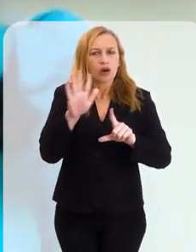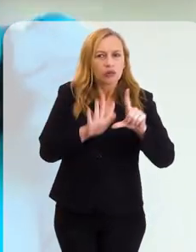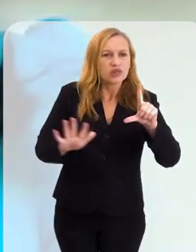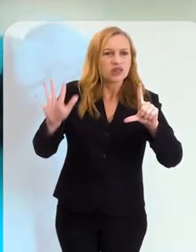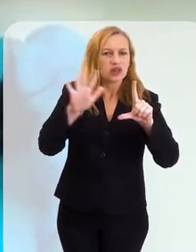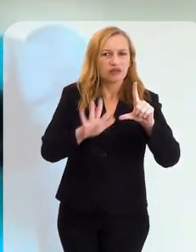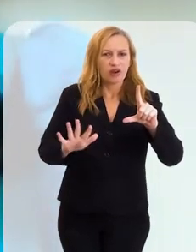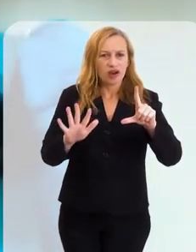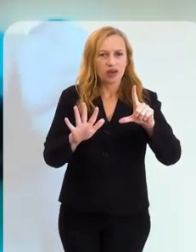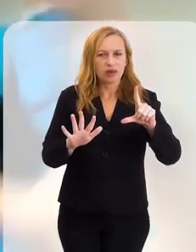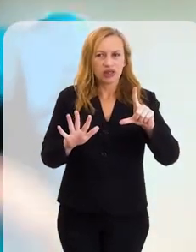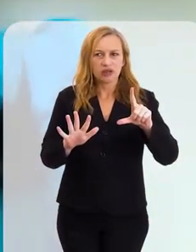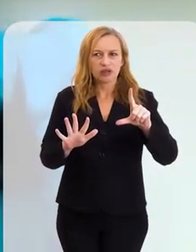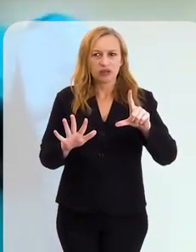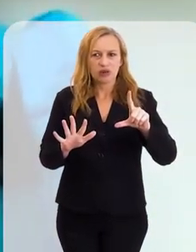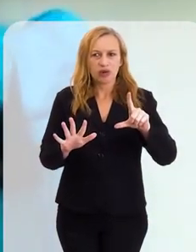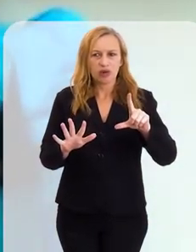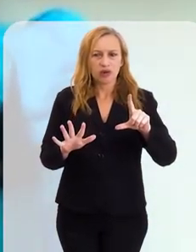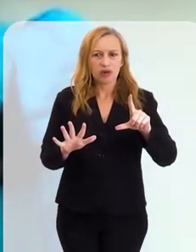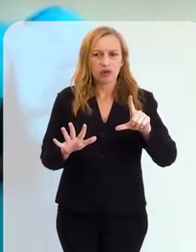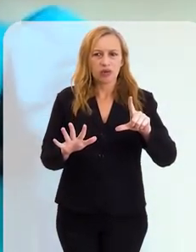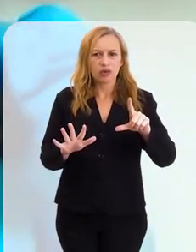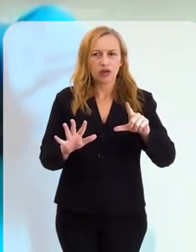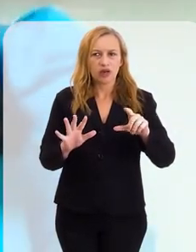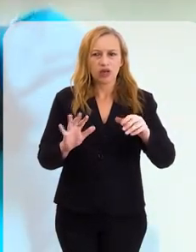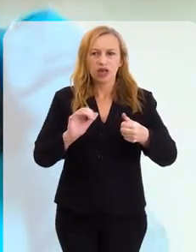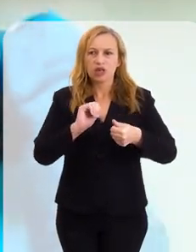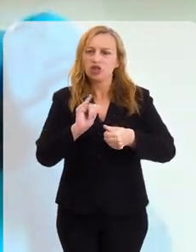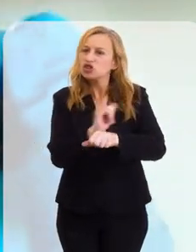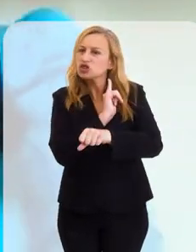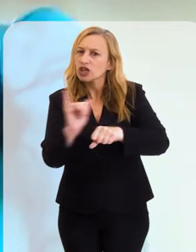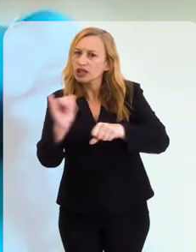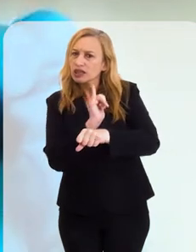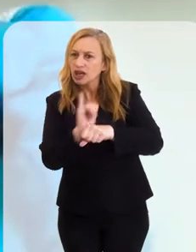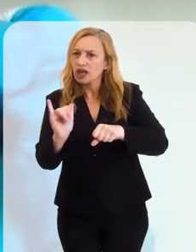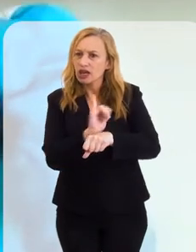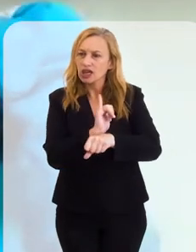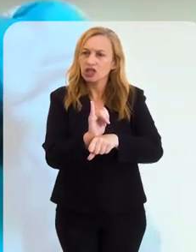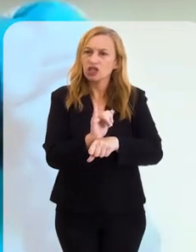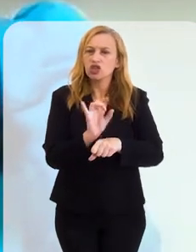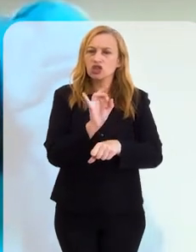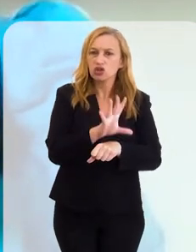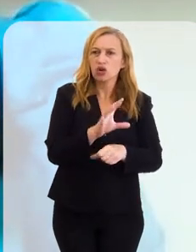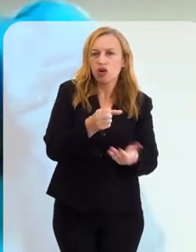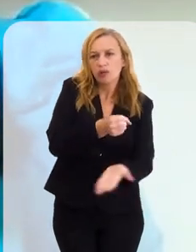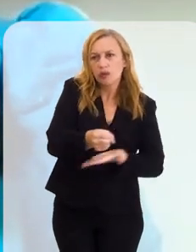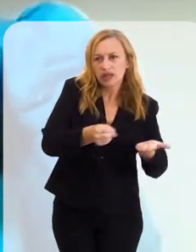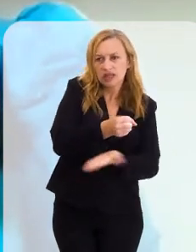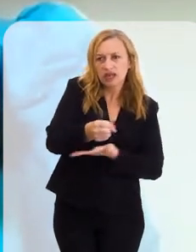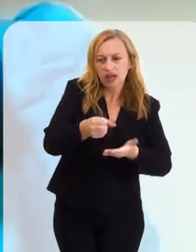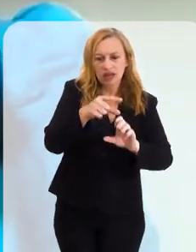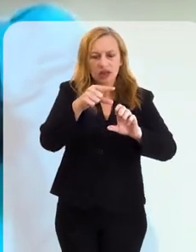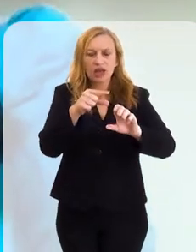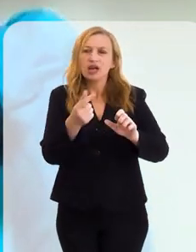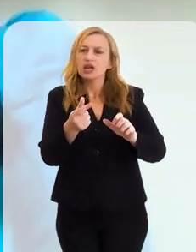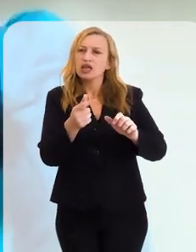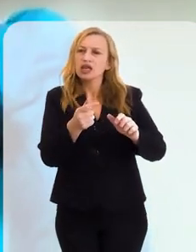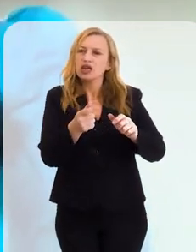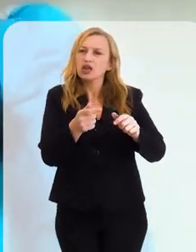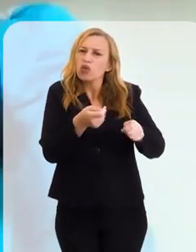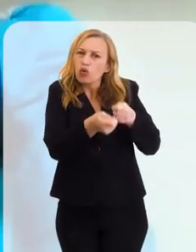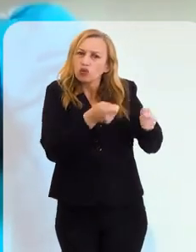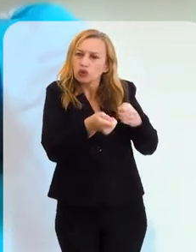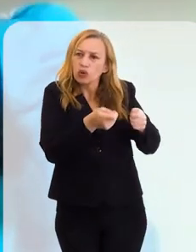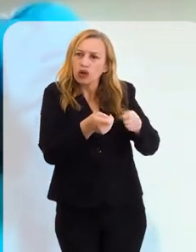ferramentas para essa gestão mais macroscópica. Então, houve um amadurecimento também das técnicas, então, ao invés de se basear